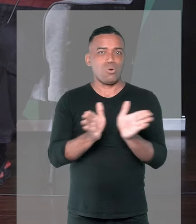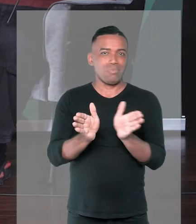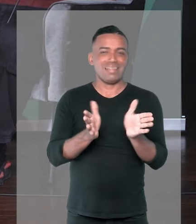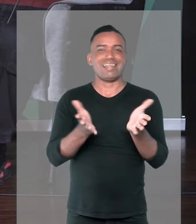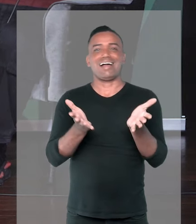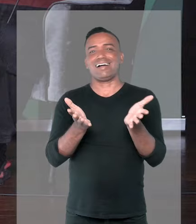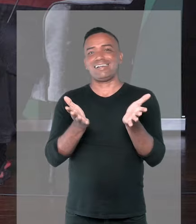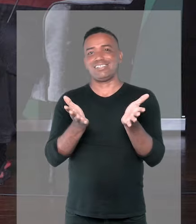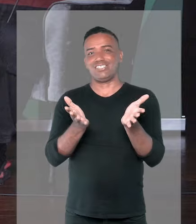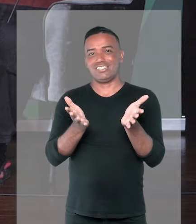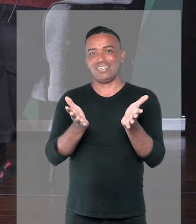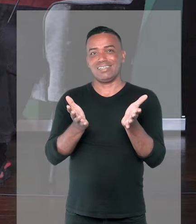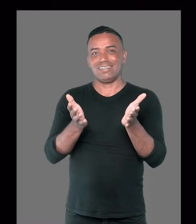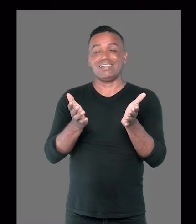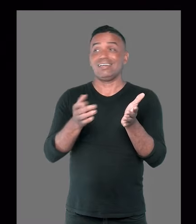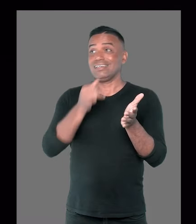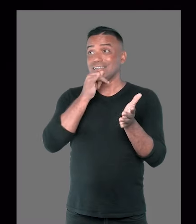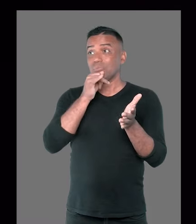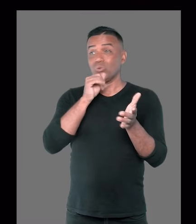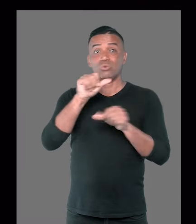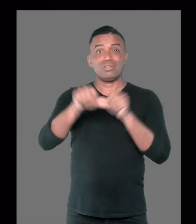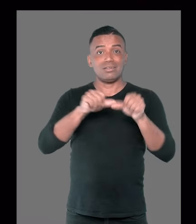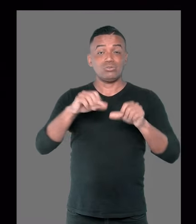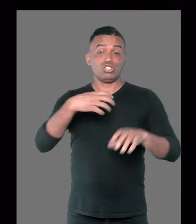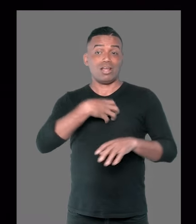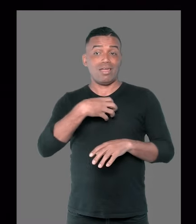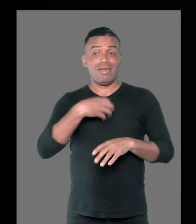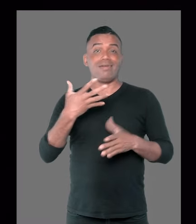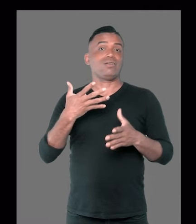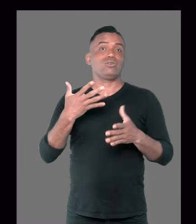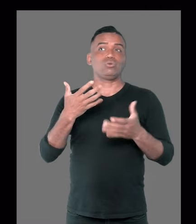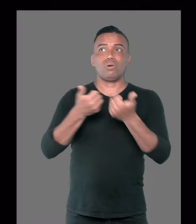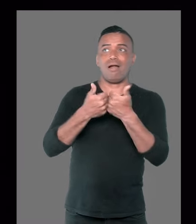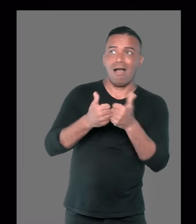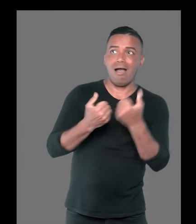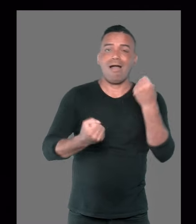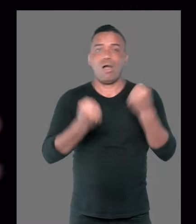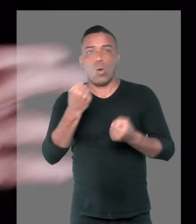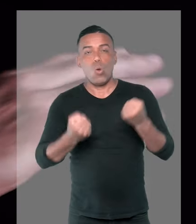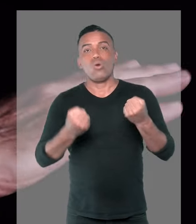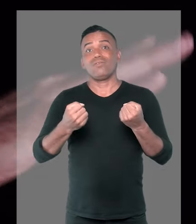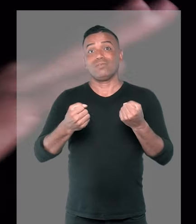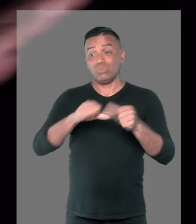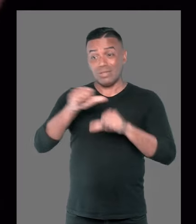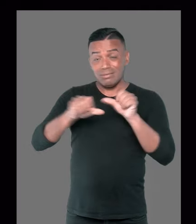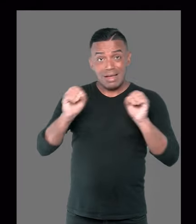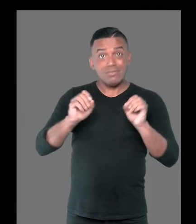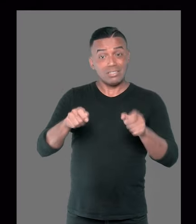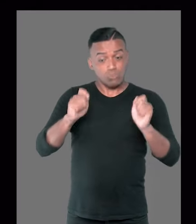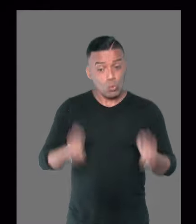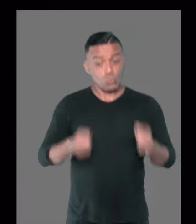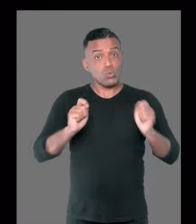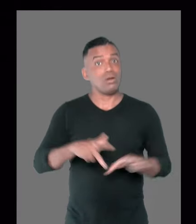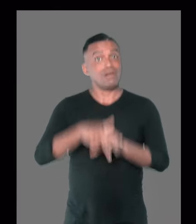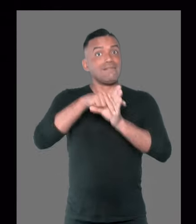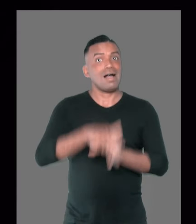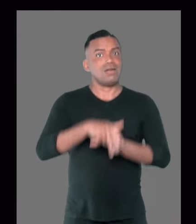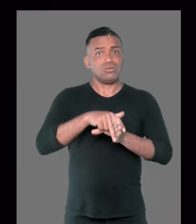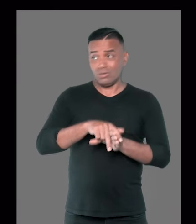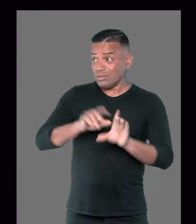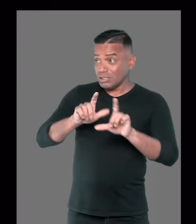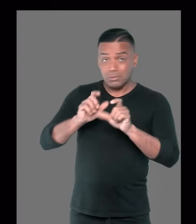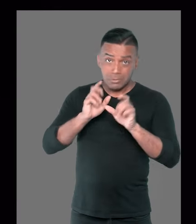todos vocês teriam chegado aqui a cavalo hoje tá certo ou um tipo de carruagem uma charrete uma coisa assim e nenhum de vocês eu espero tenha vindo a